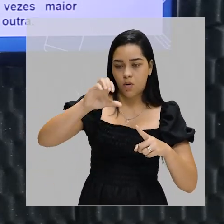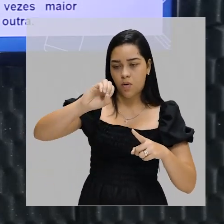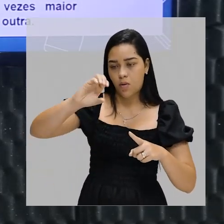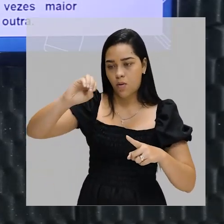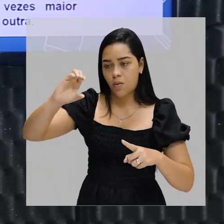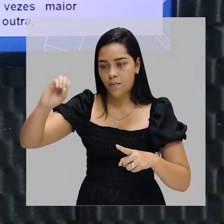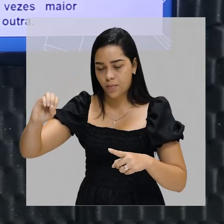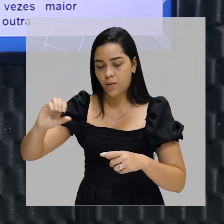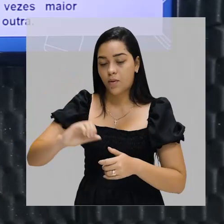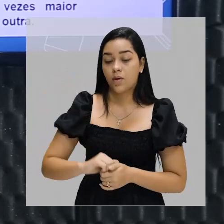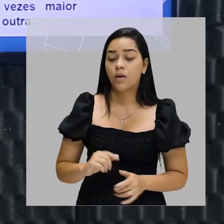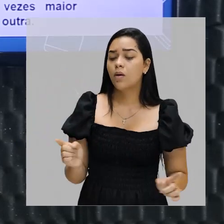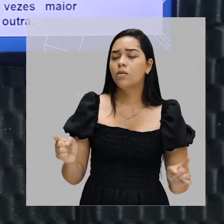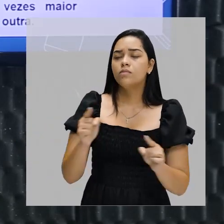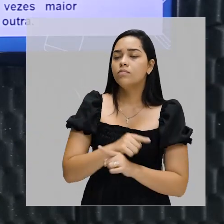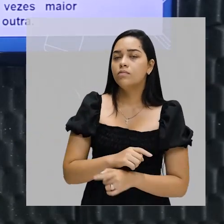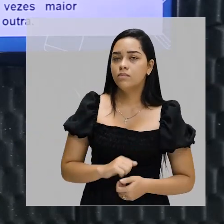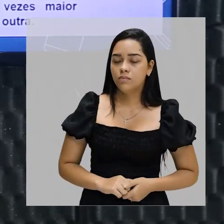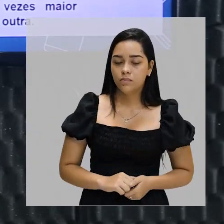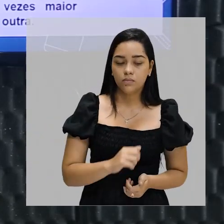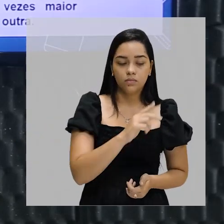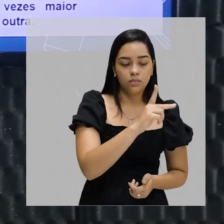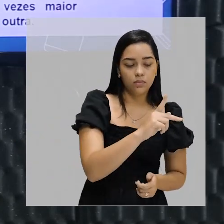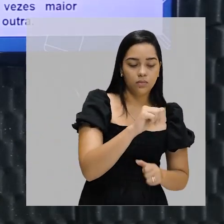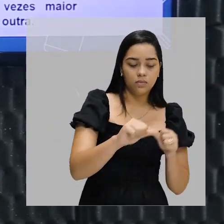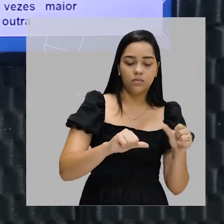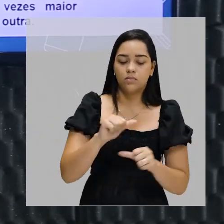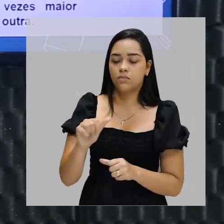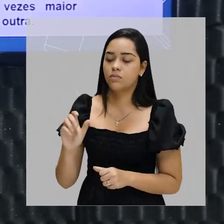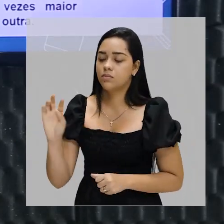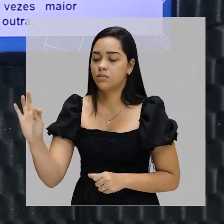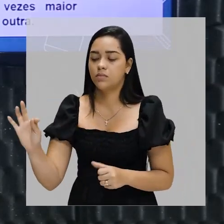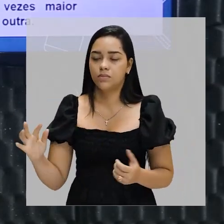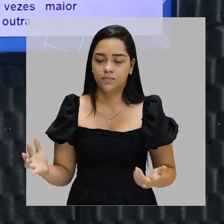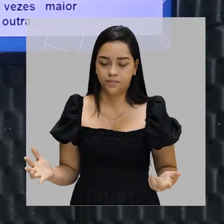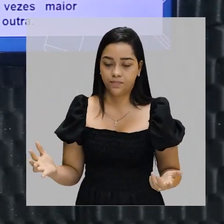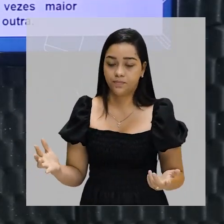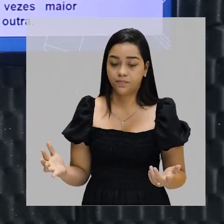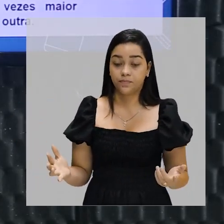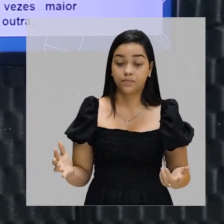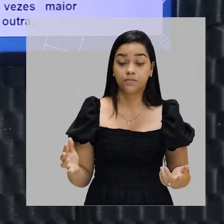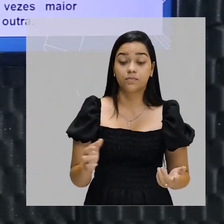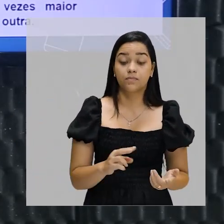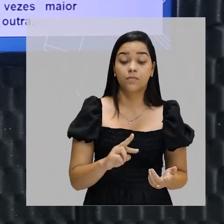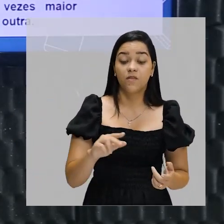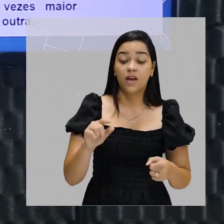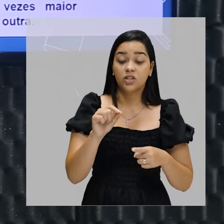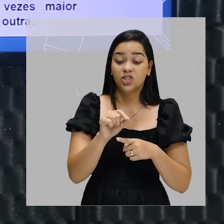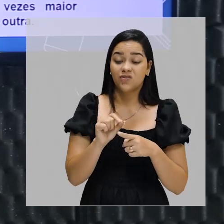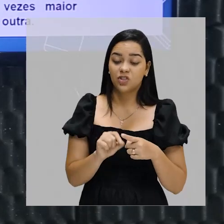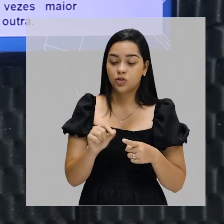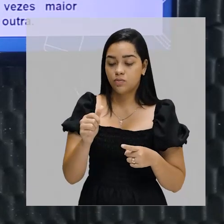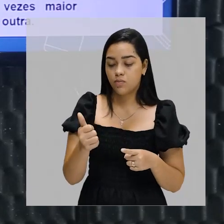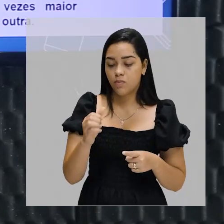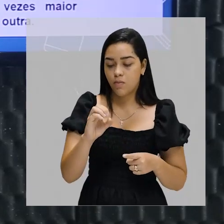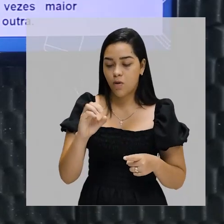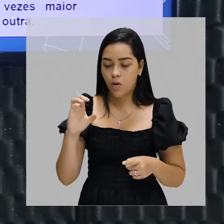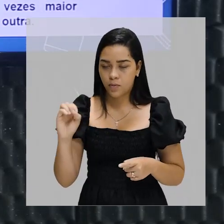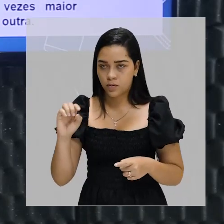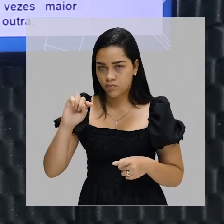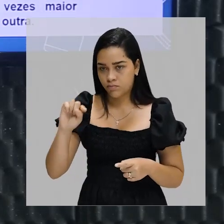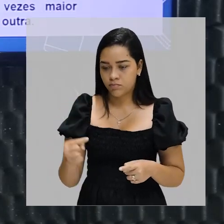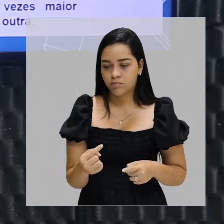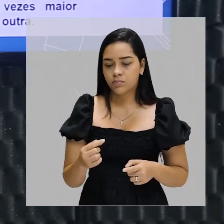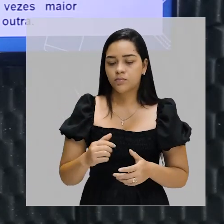for o contrário, quilograma para tonelada, nós vamos dividir por 1000.